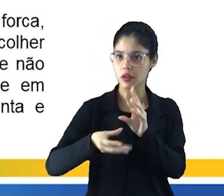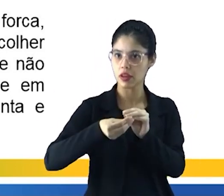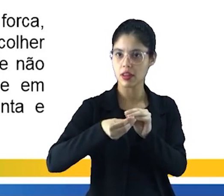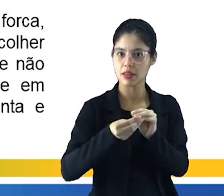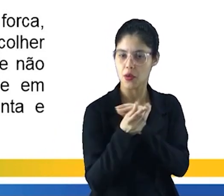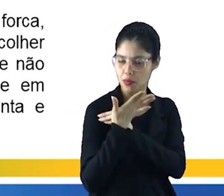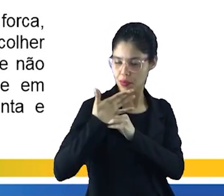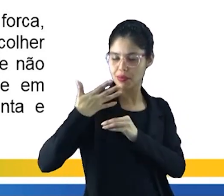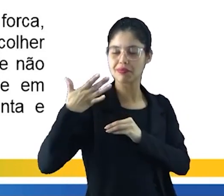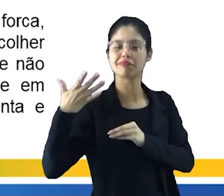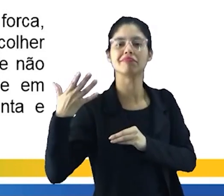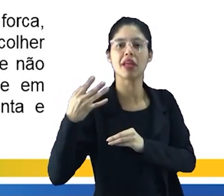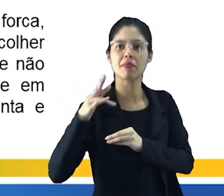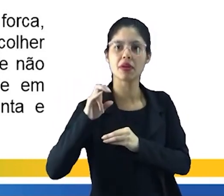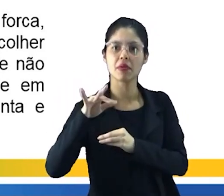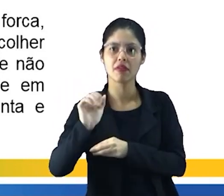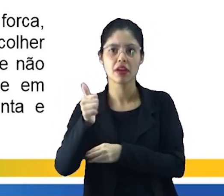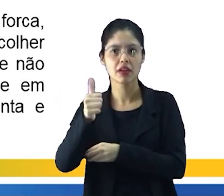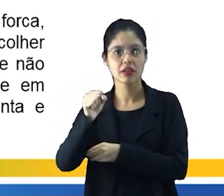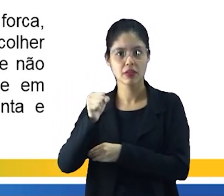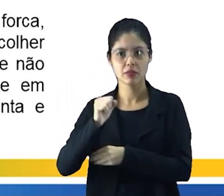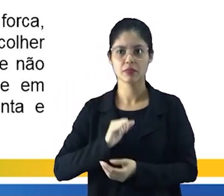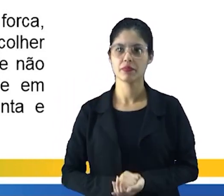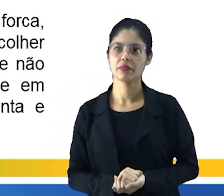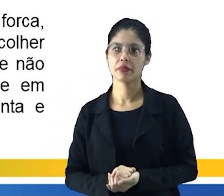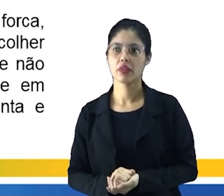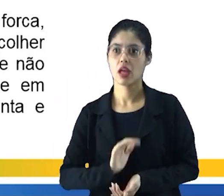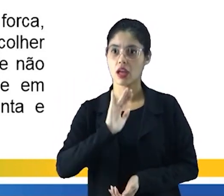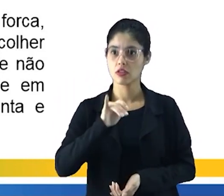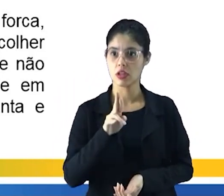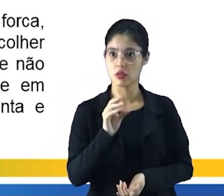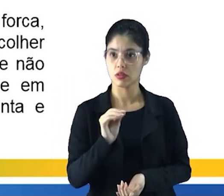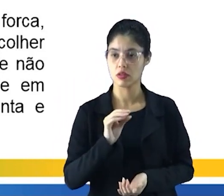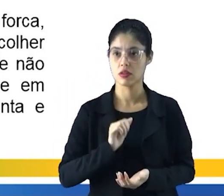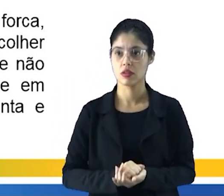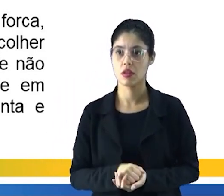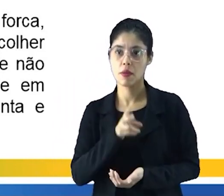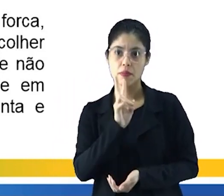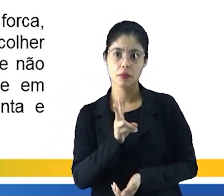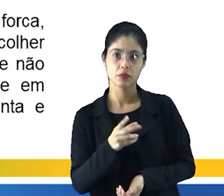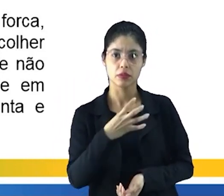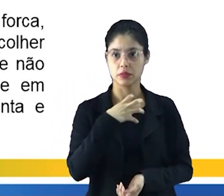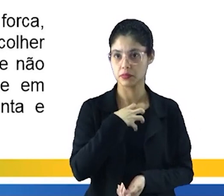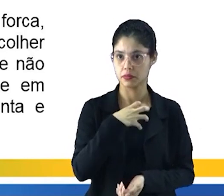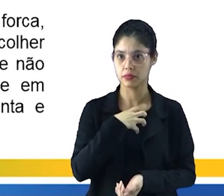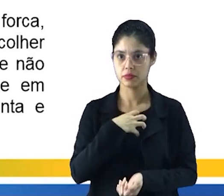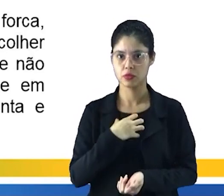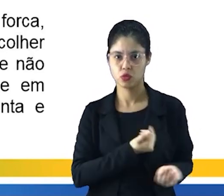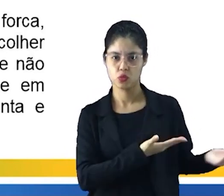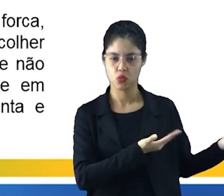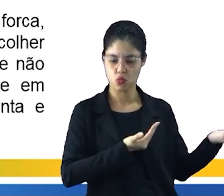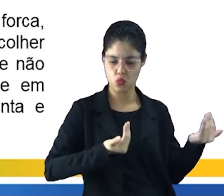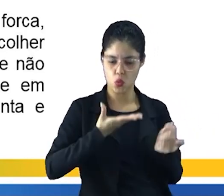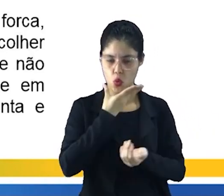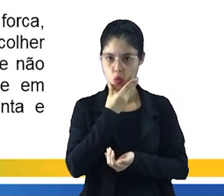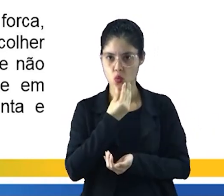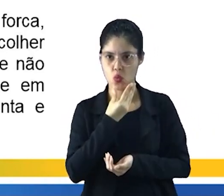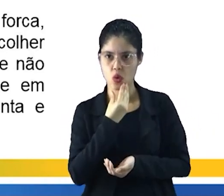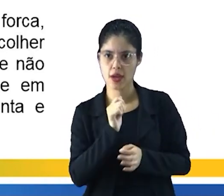completavam primaveras, em geral 18. Os janotas, né, mesmo não sendo